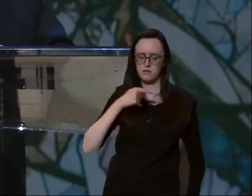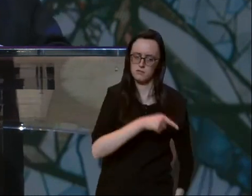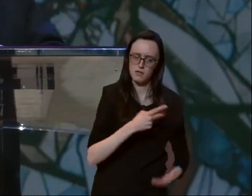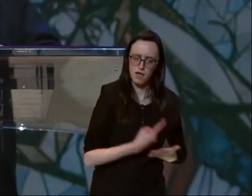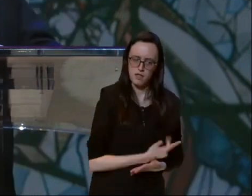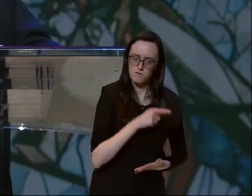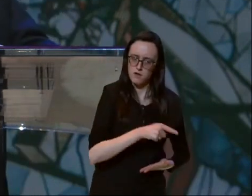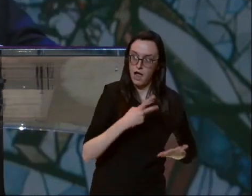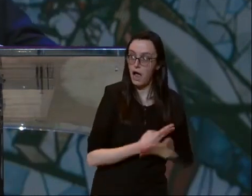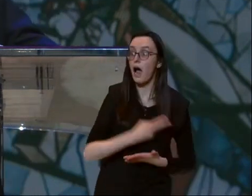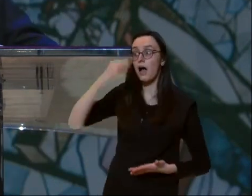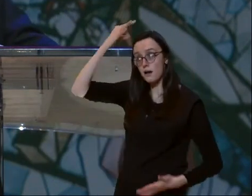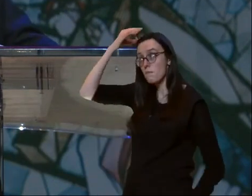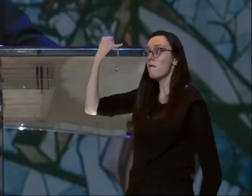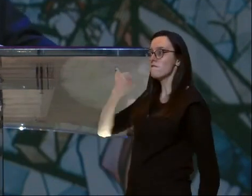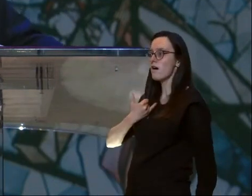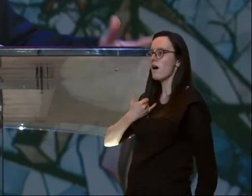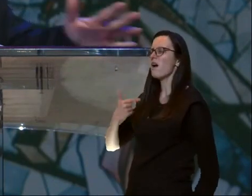sempre toca.